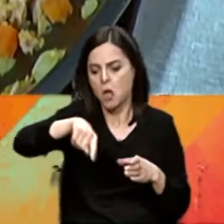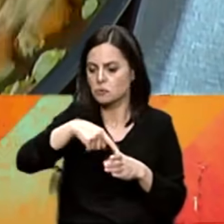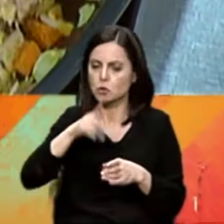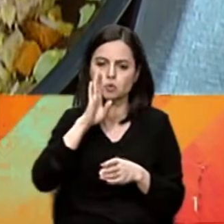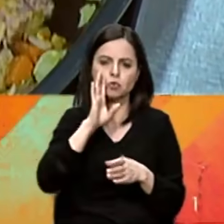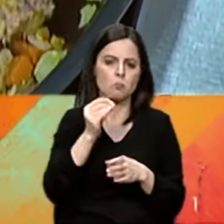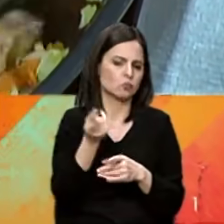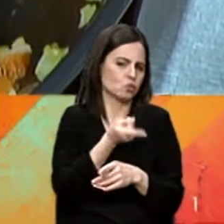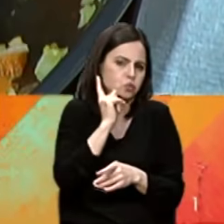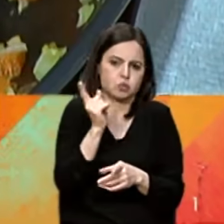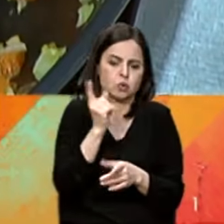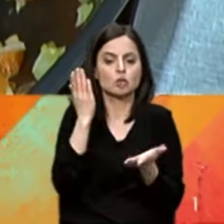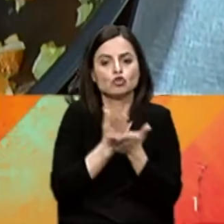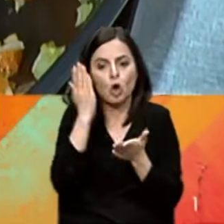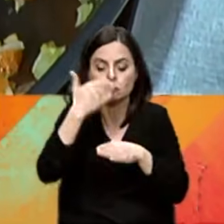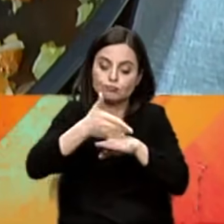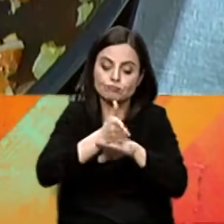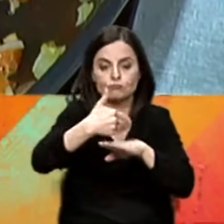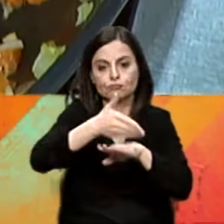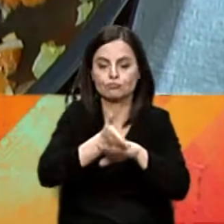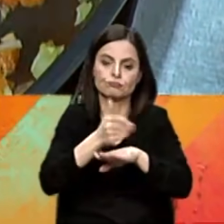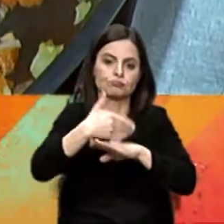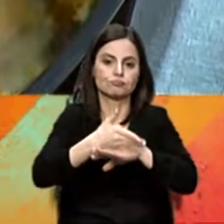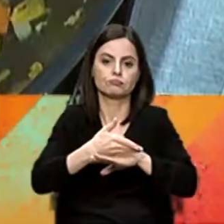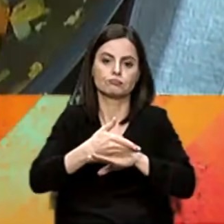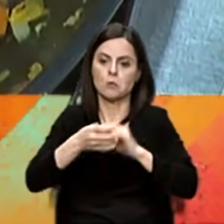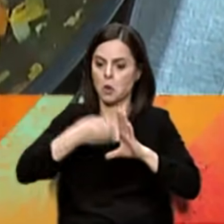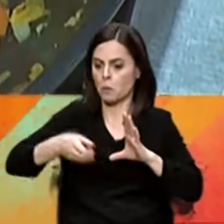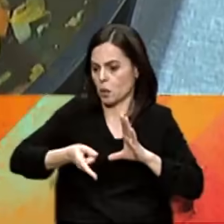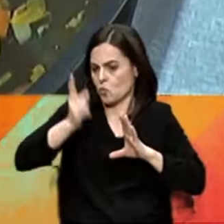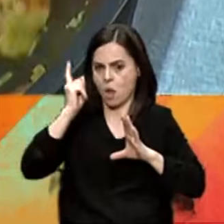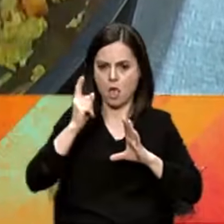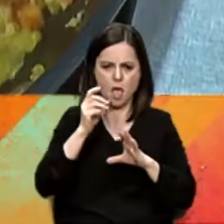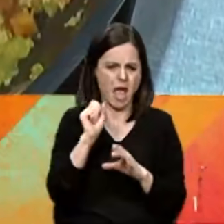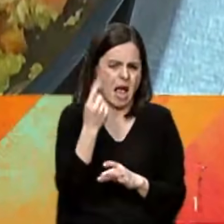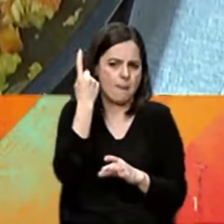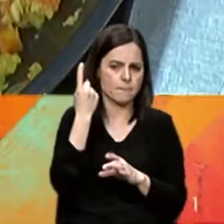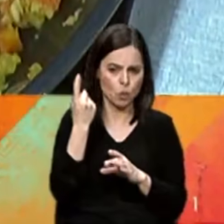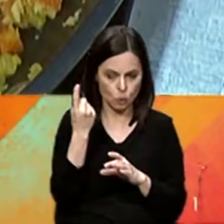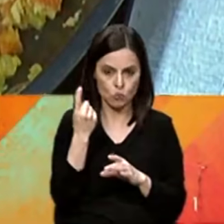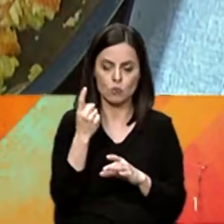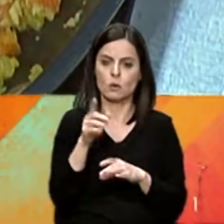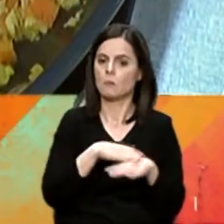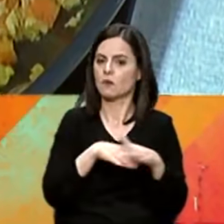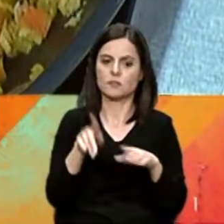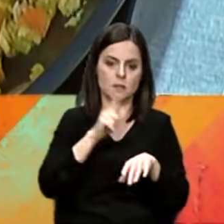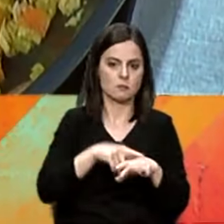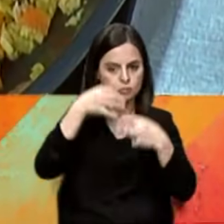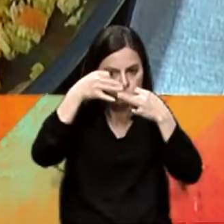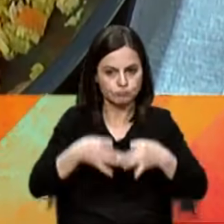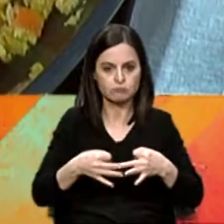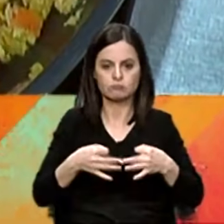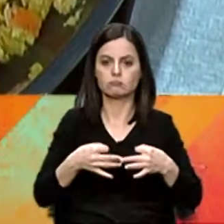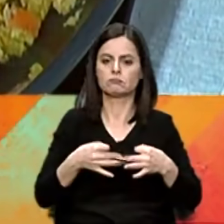ótimo. No fundo, é só picar e... que não é nada complicado. E é super rápido. Tu vais confeccionar tudo em tempo útil.